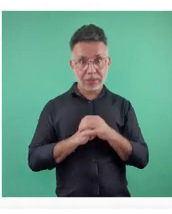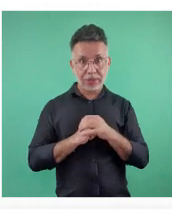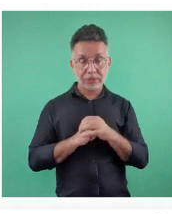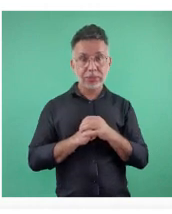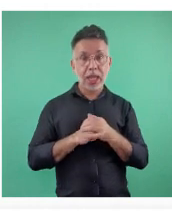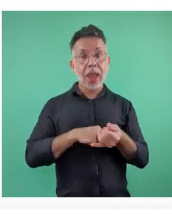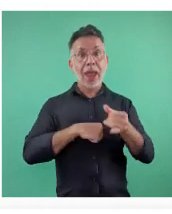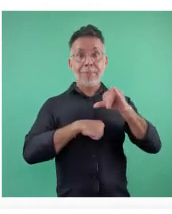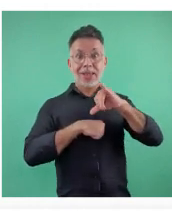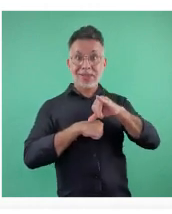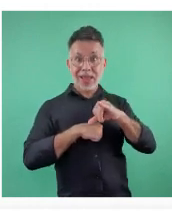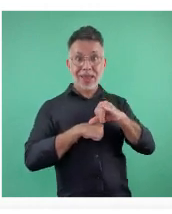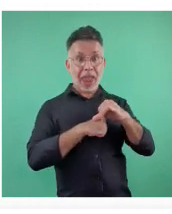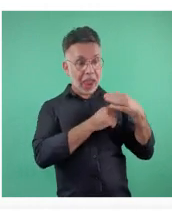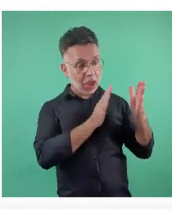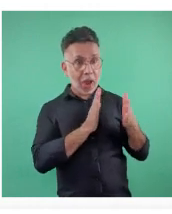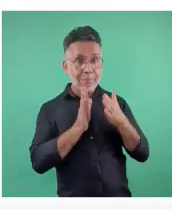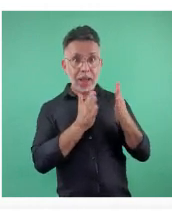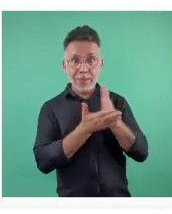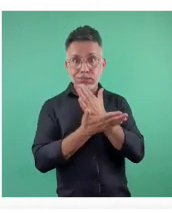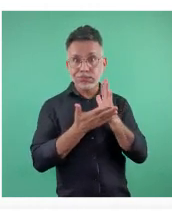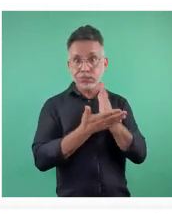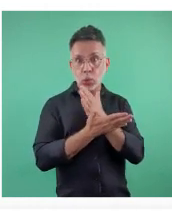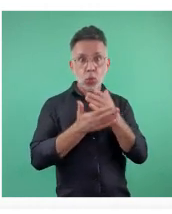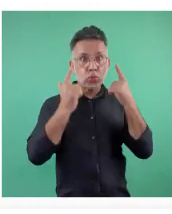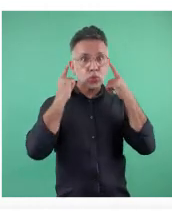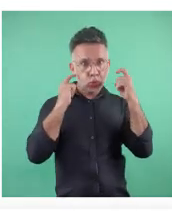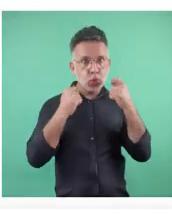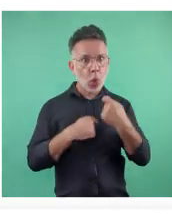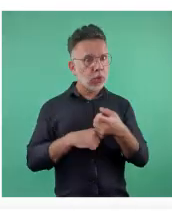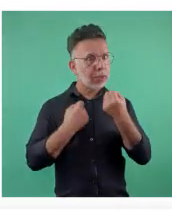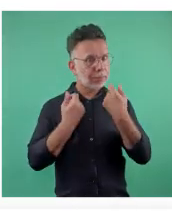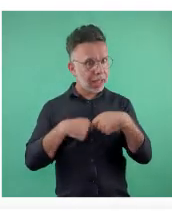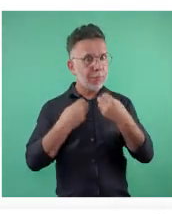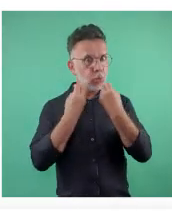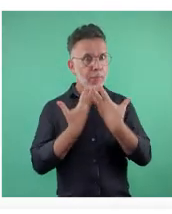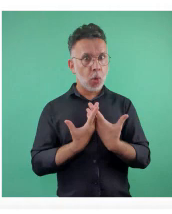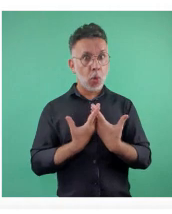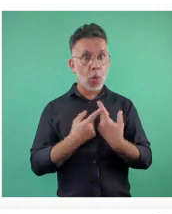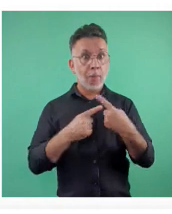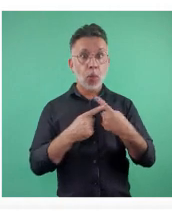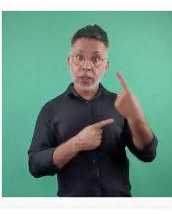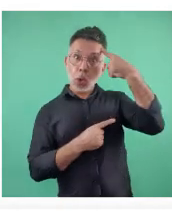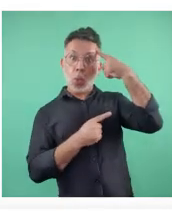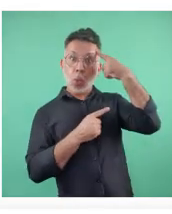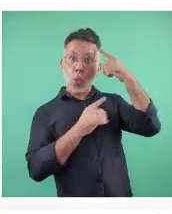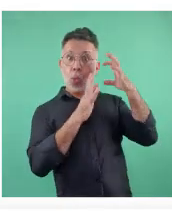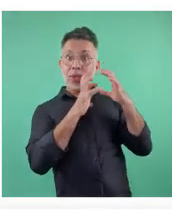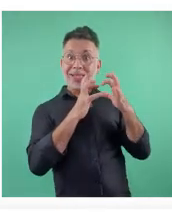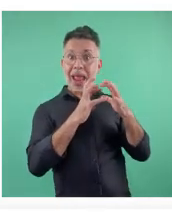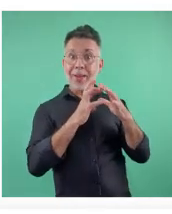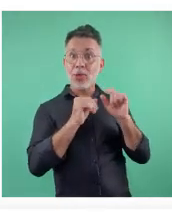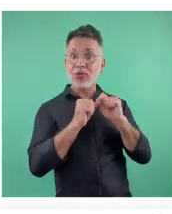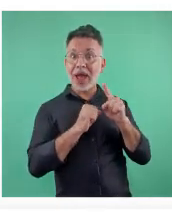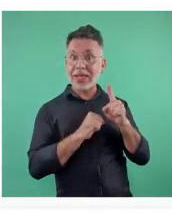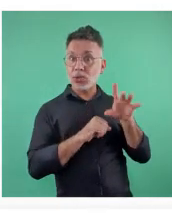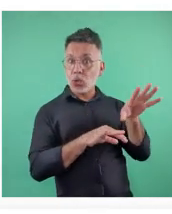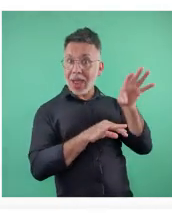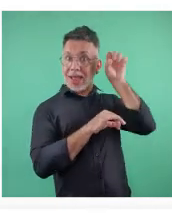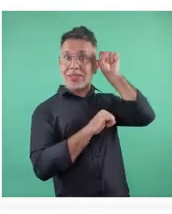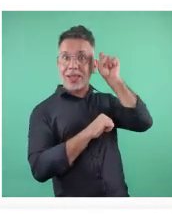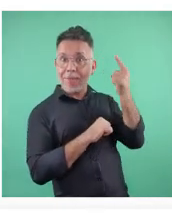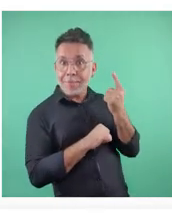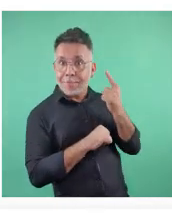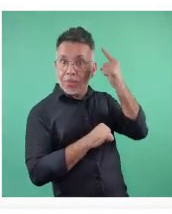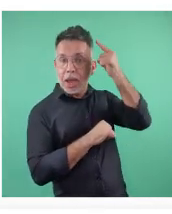cima. Então, é o sistema periférico bom. A parte central, que é o processamento do som, tem que estar muito bom. Ou